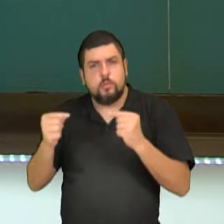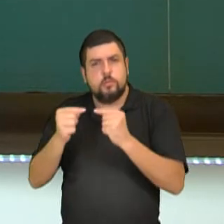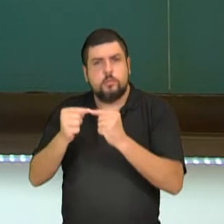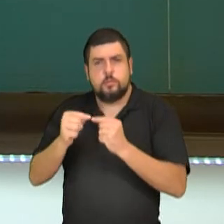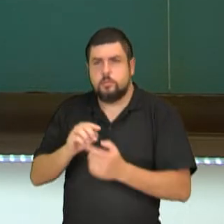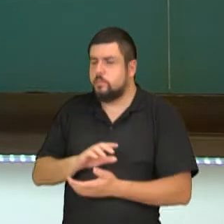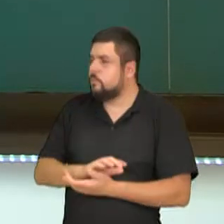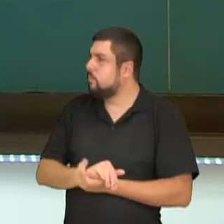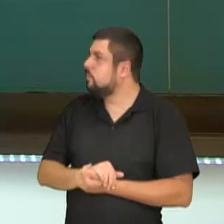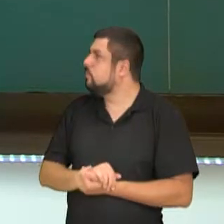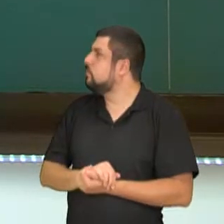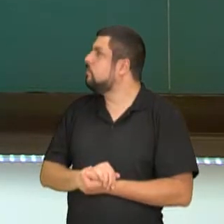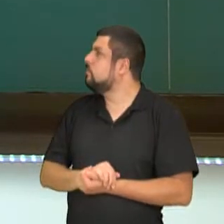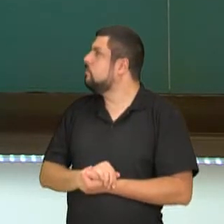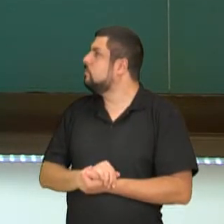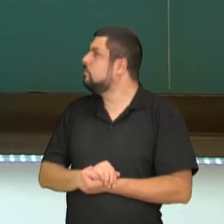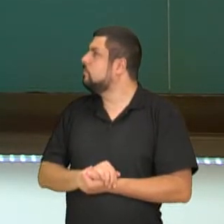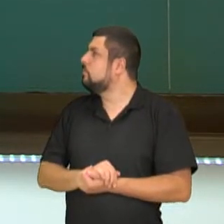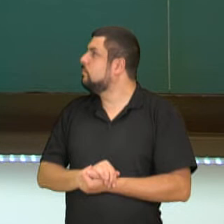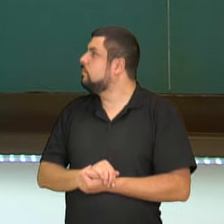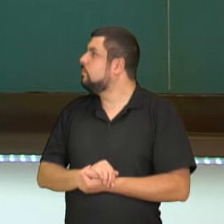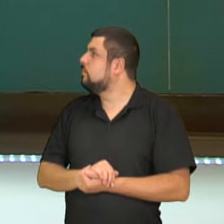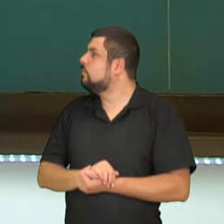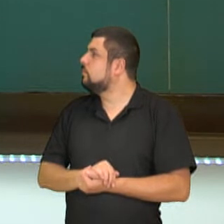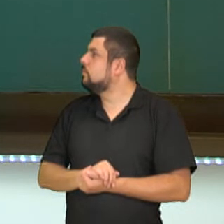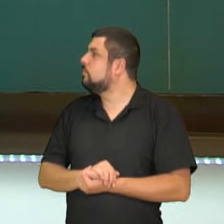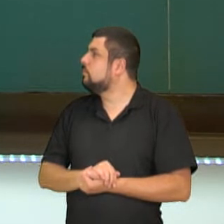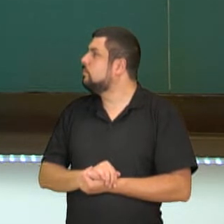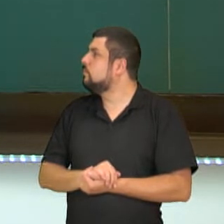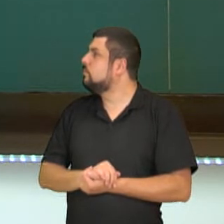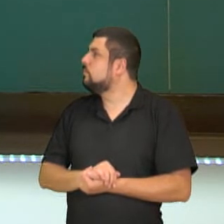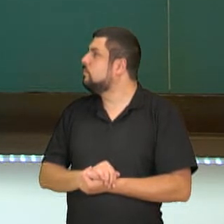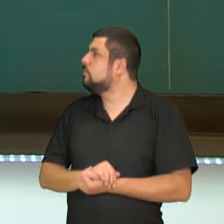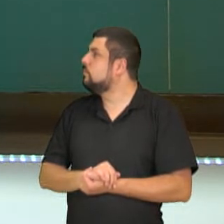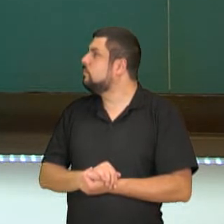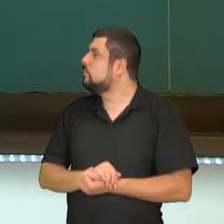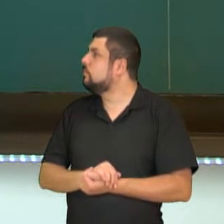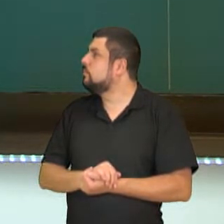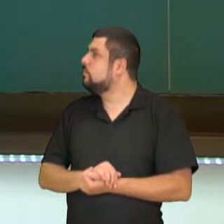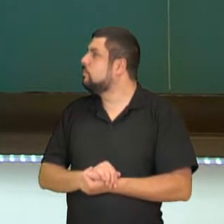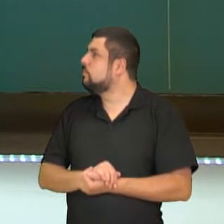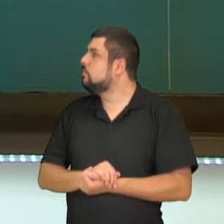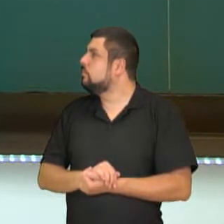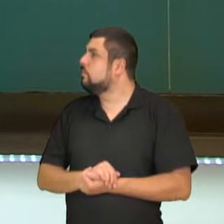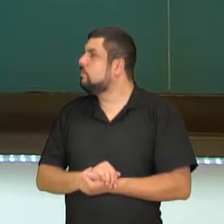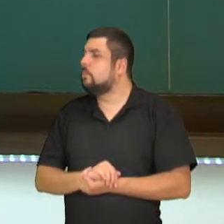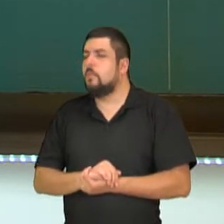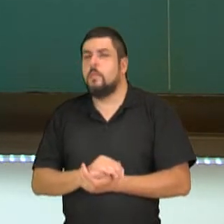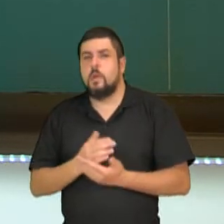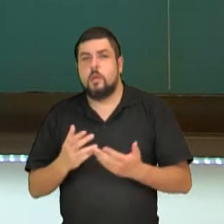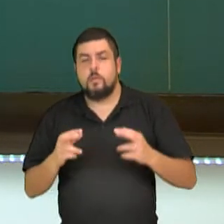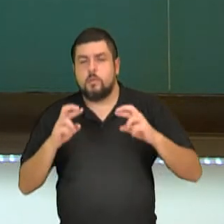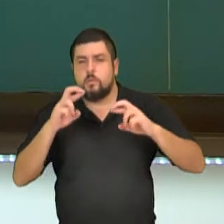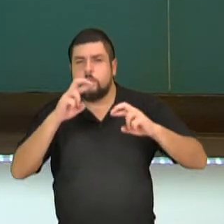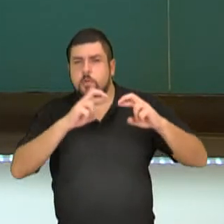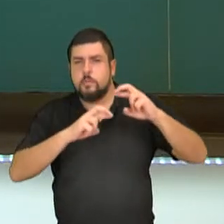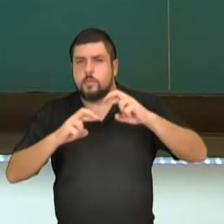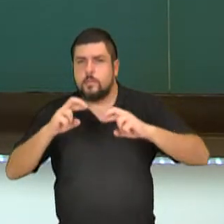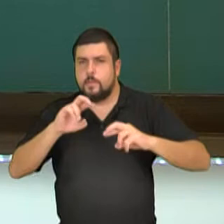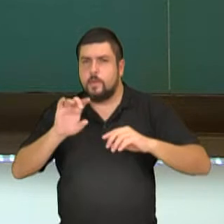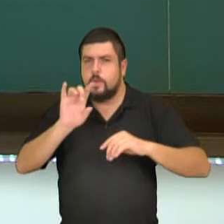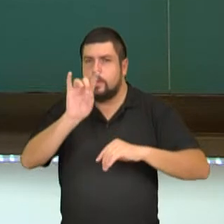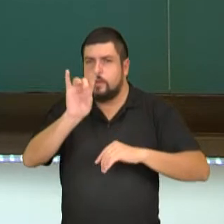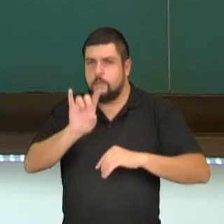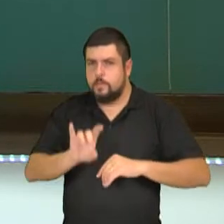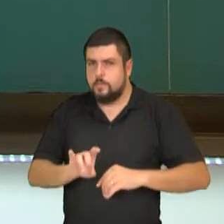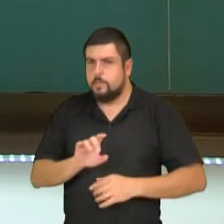explicação sobre algo. E horário inesperado. Então, você vai analisar cada uma. E isso, a isso